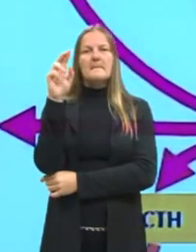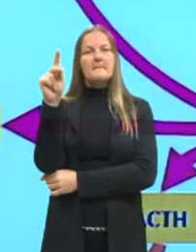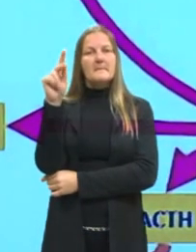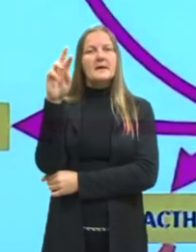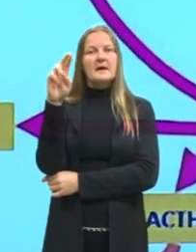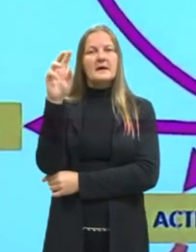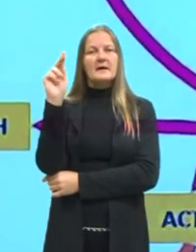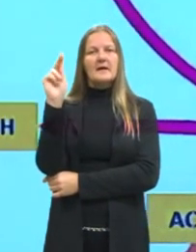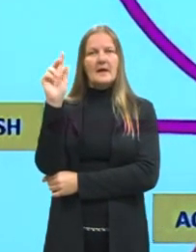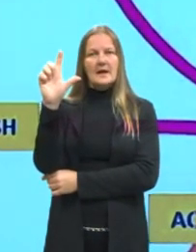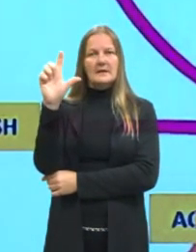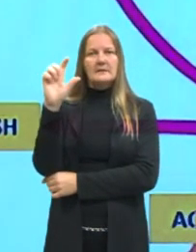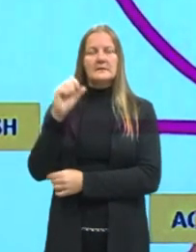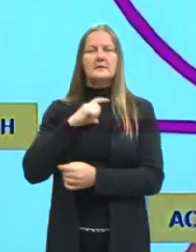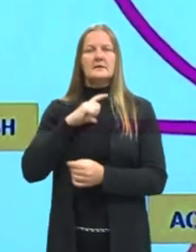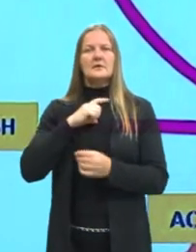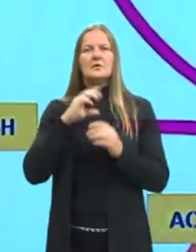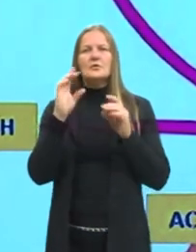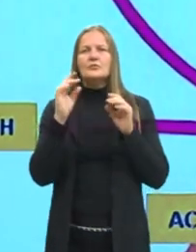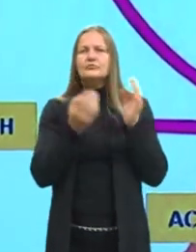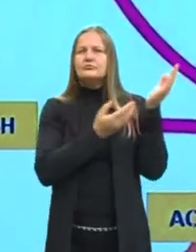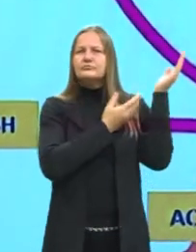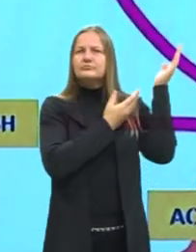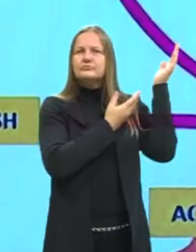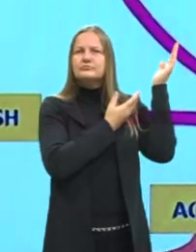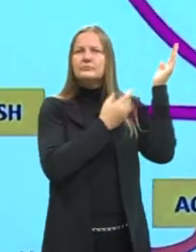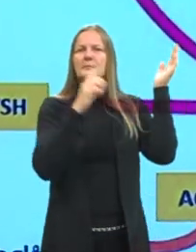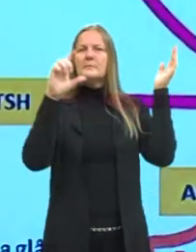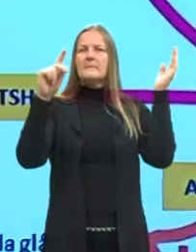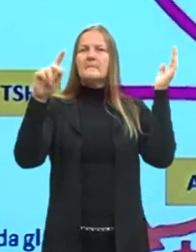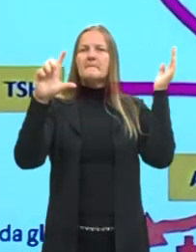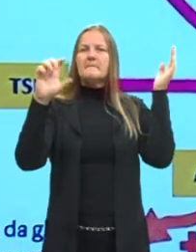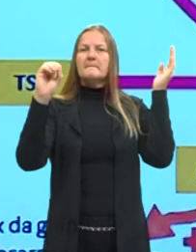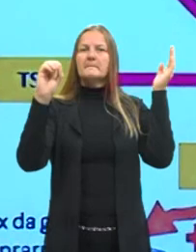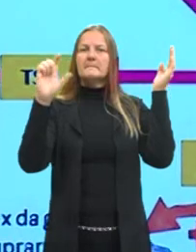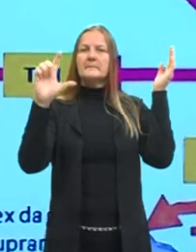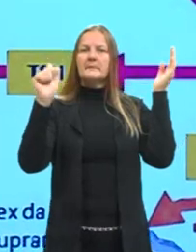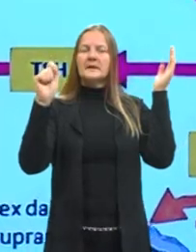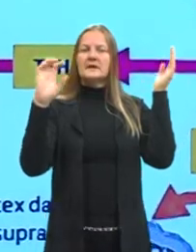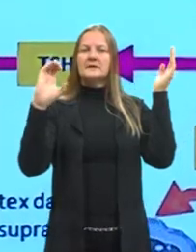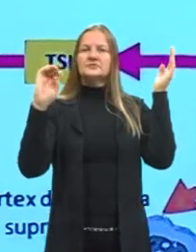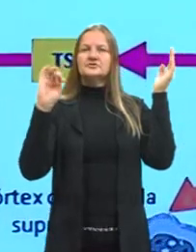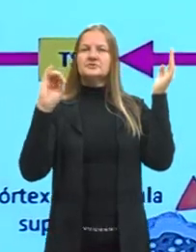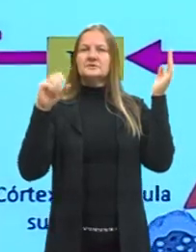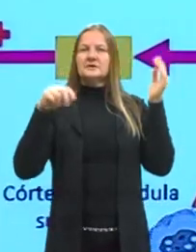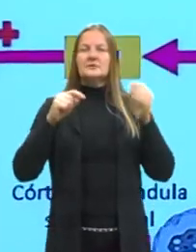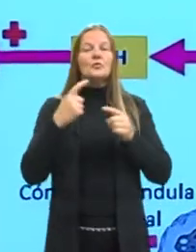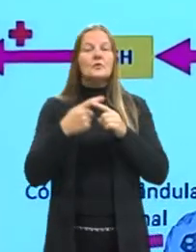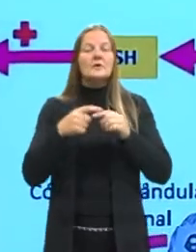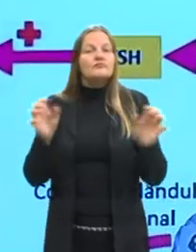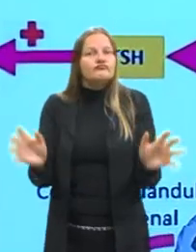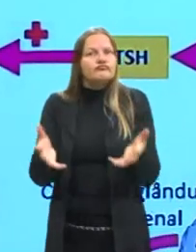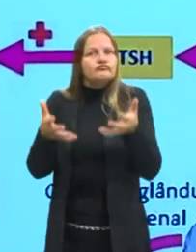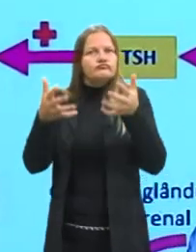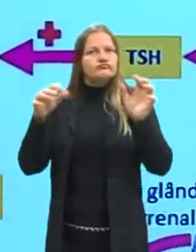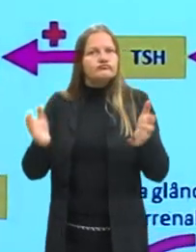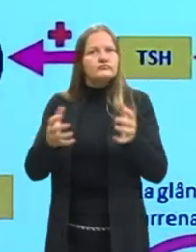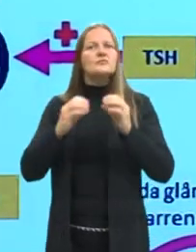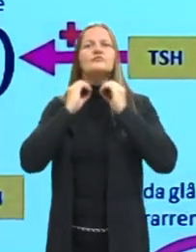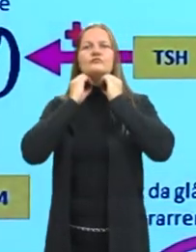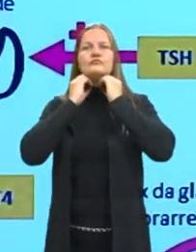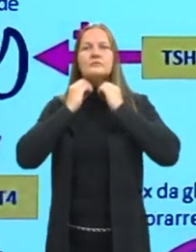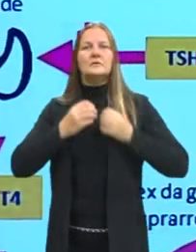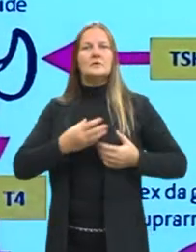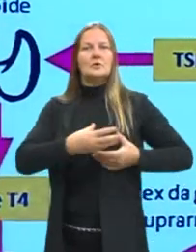olhando lá na Collins prolactina que que é prolactina faz estimula Então as